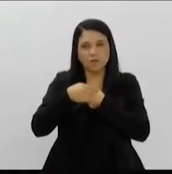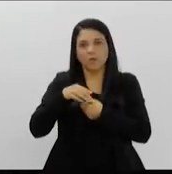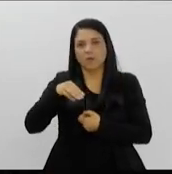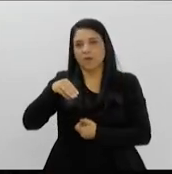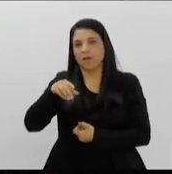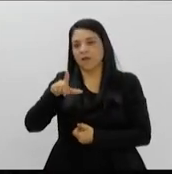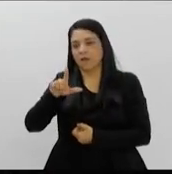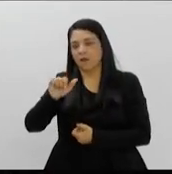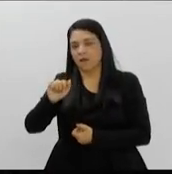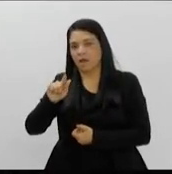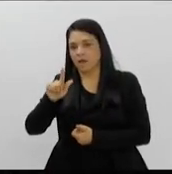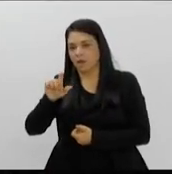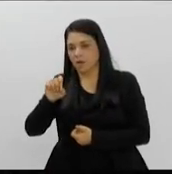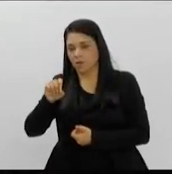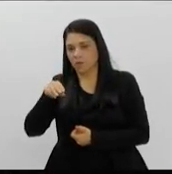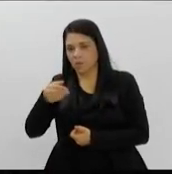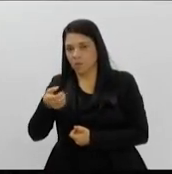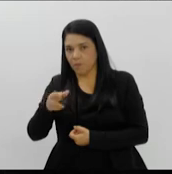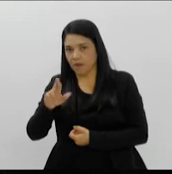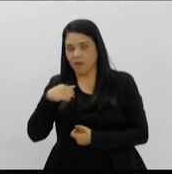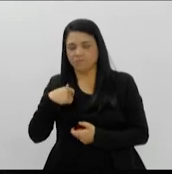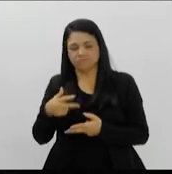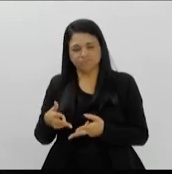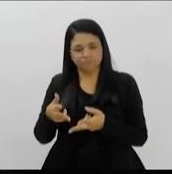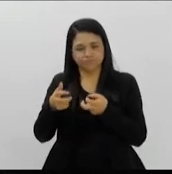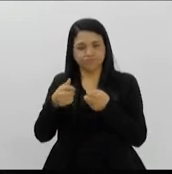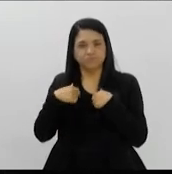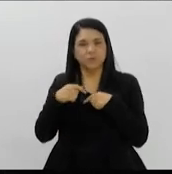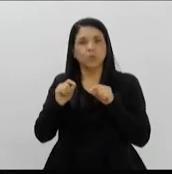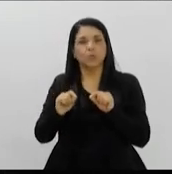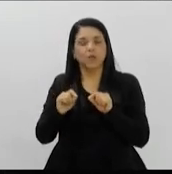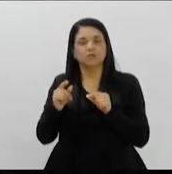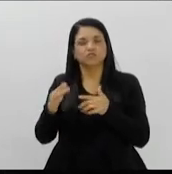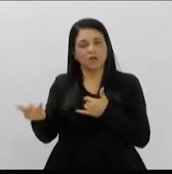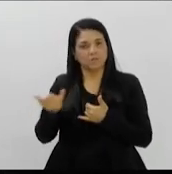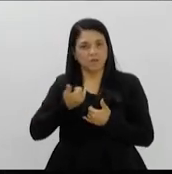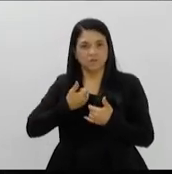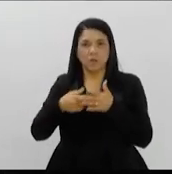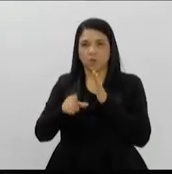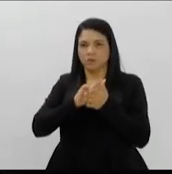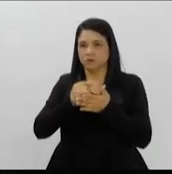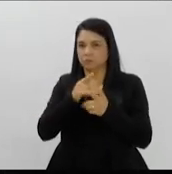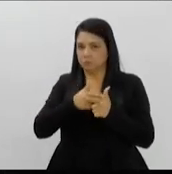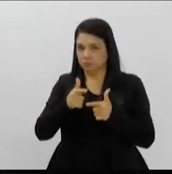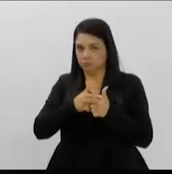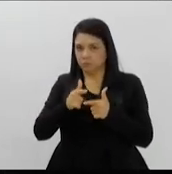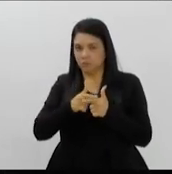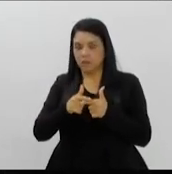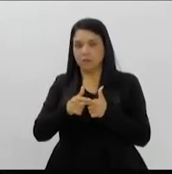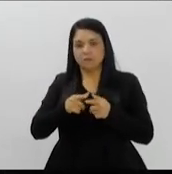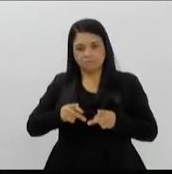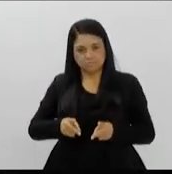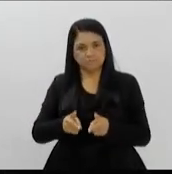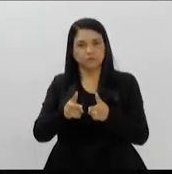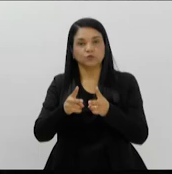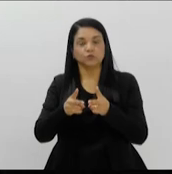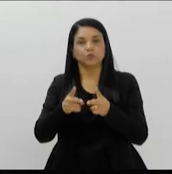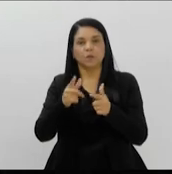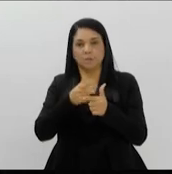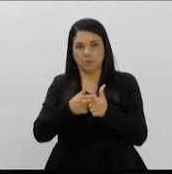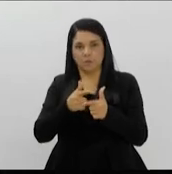gente identificou, já havia sido reportado a mim o problema, e de forma recorrente, de